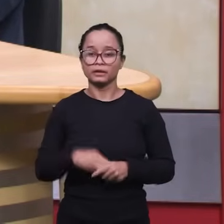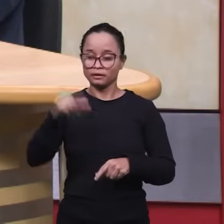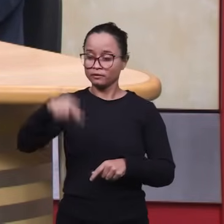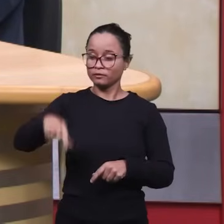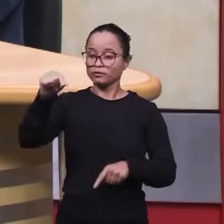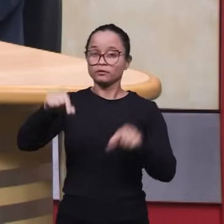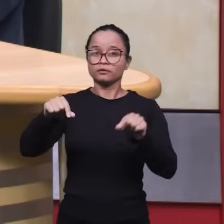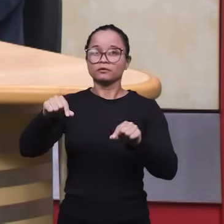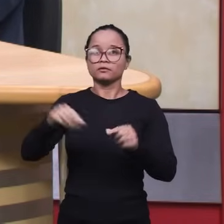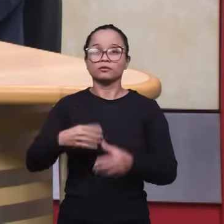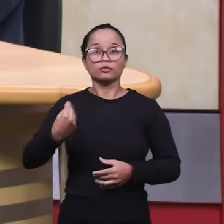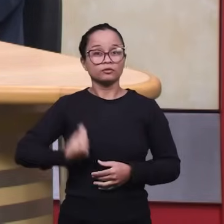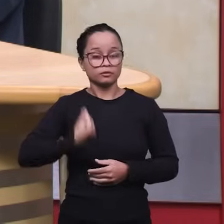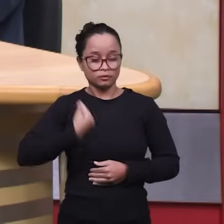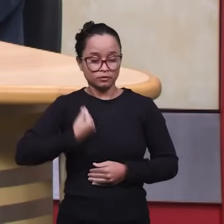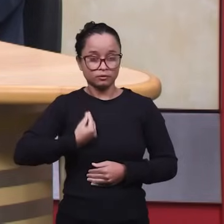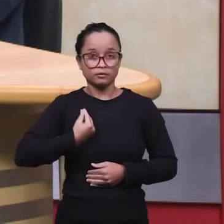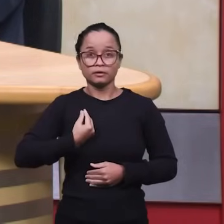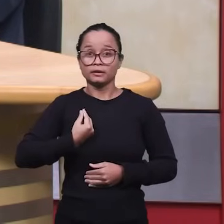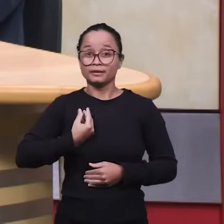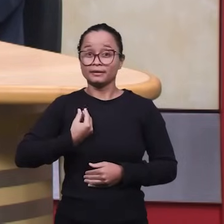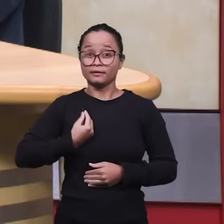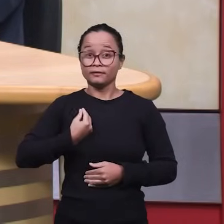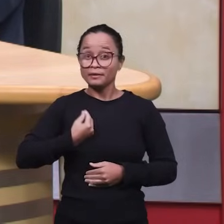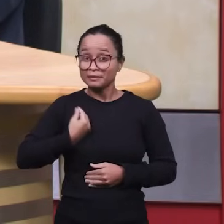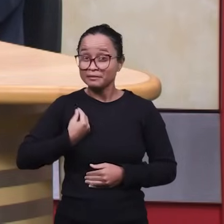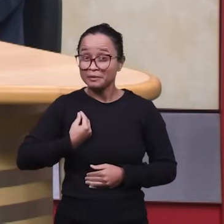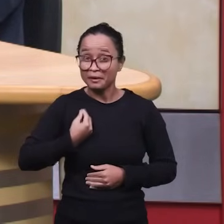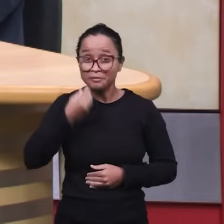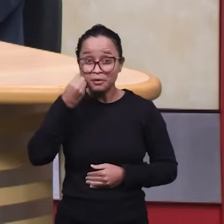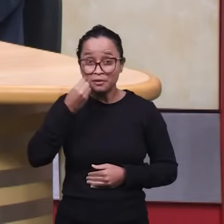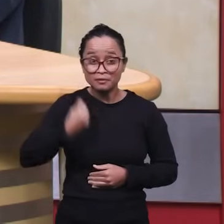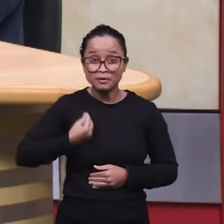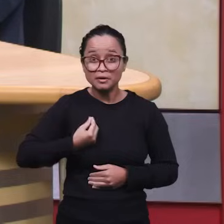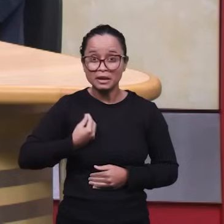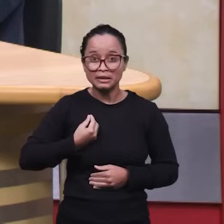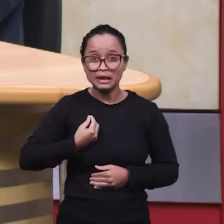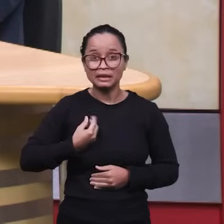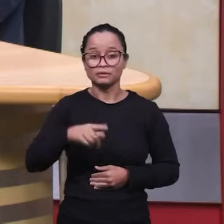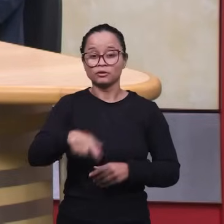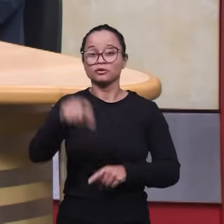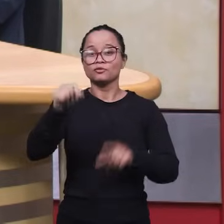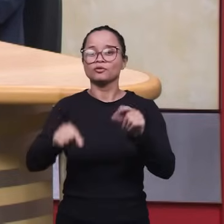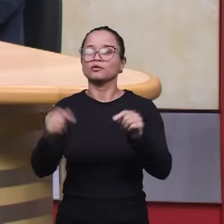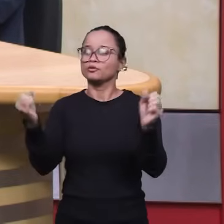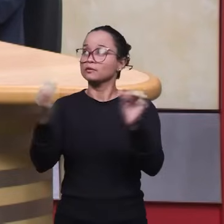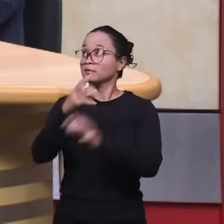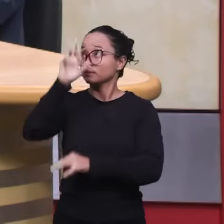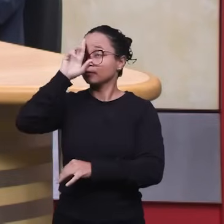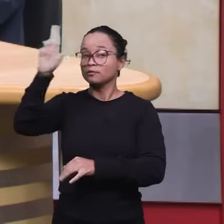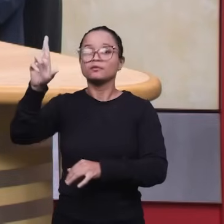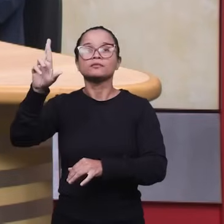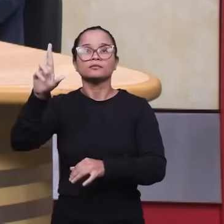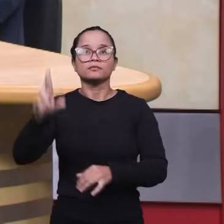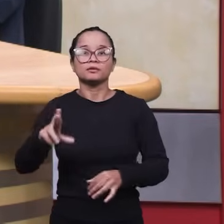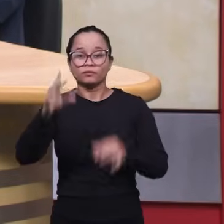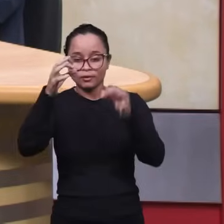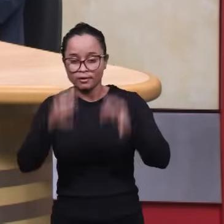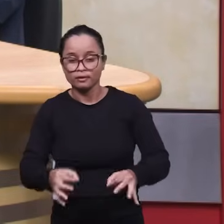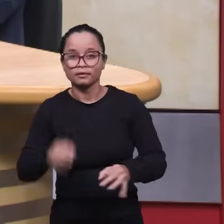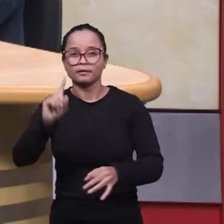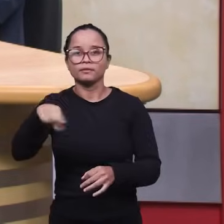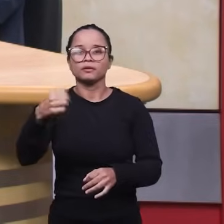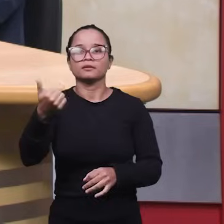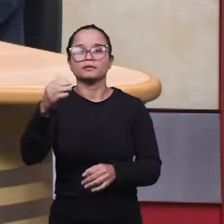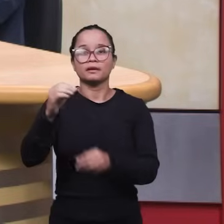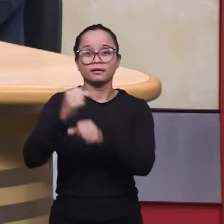que fez com que ela vivesse todo o resto da sua vida em função dessa decisão, glorificando o Senhor, porque foi uma decisão mais acertada. E